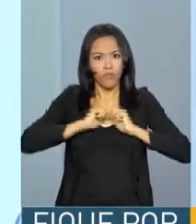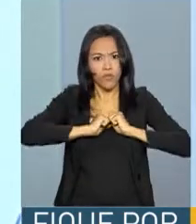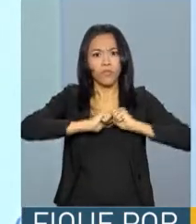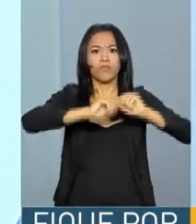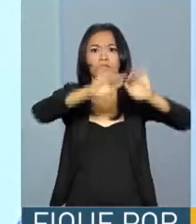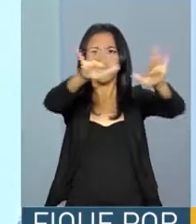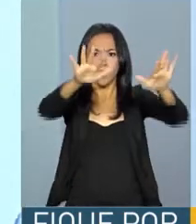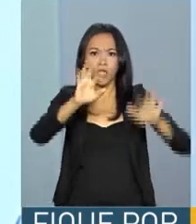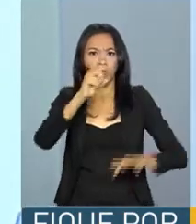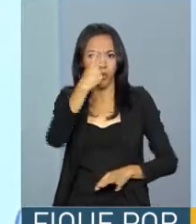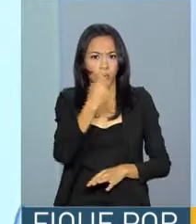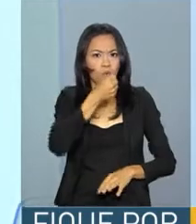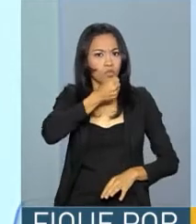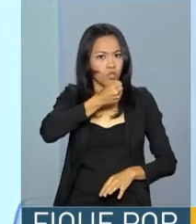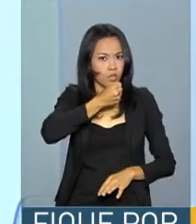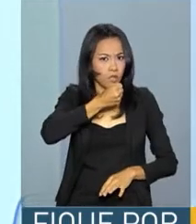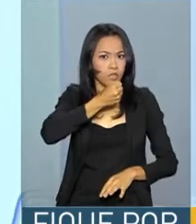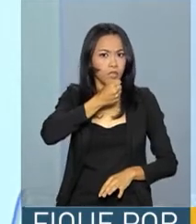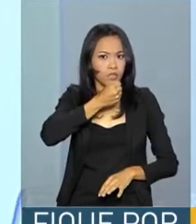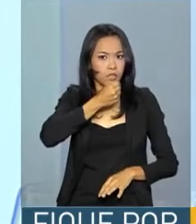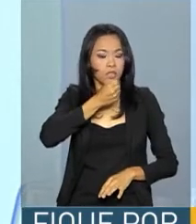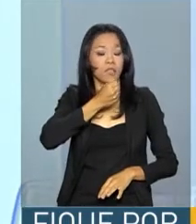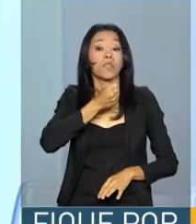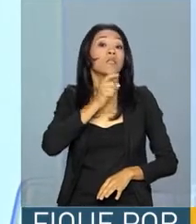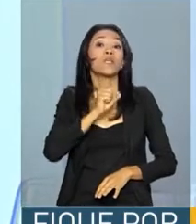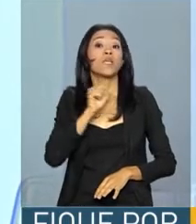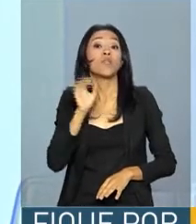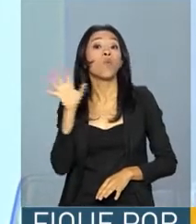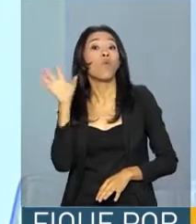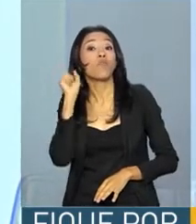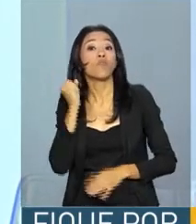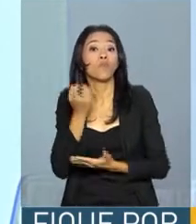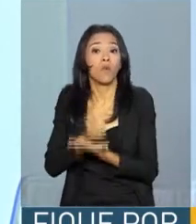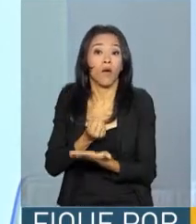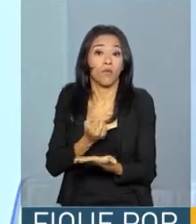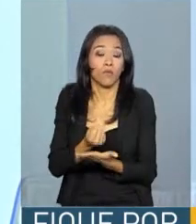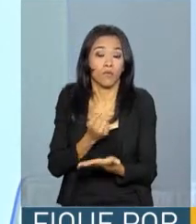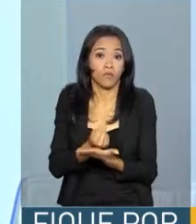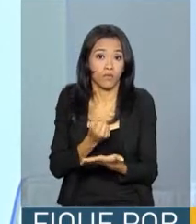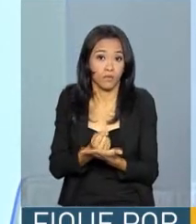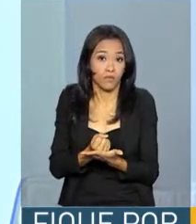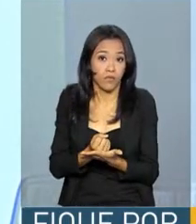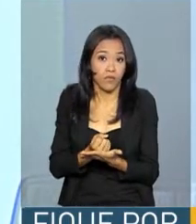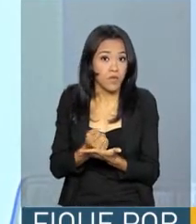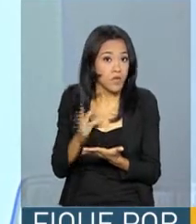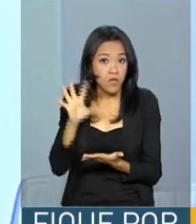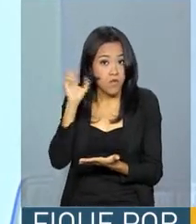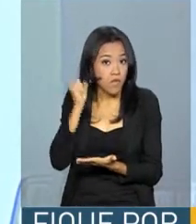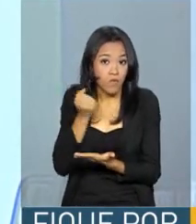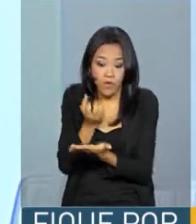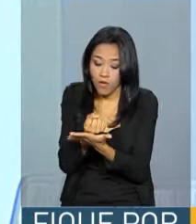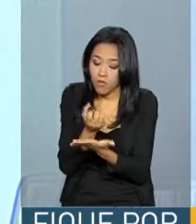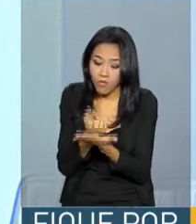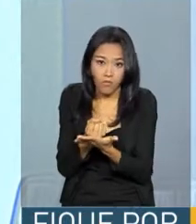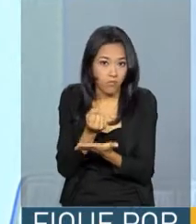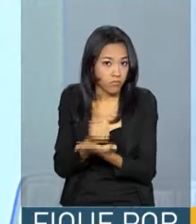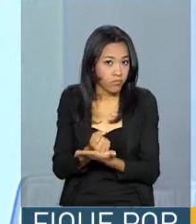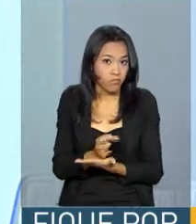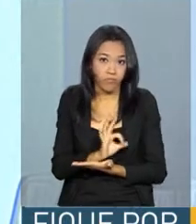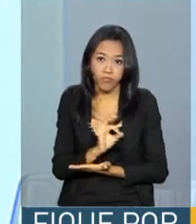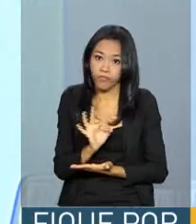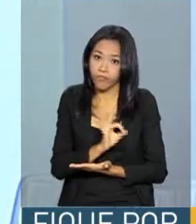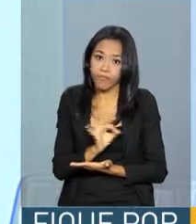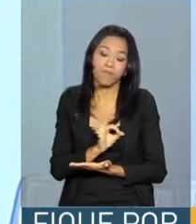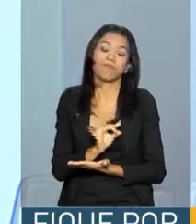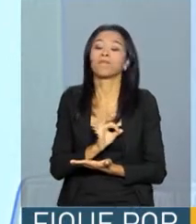um jornalista que levou adiante sem ouvir o áudio. E não ouvindo o áudio, mas tendo